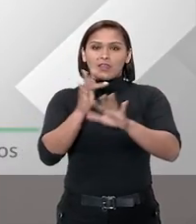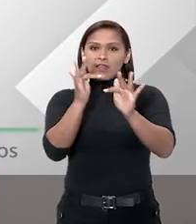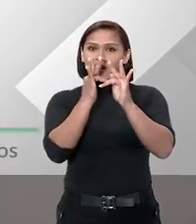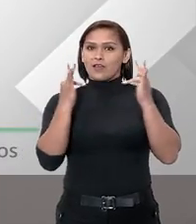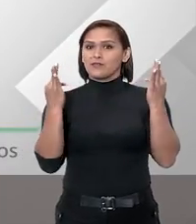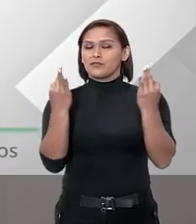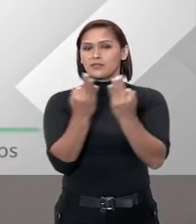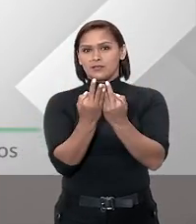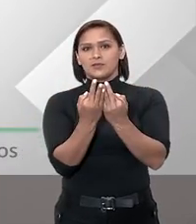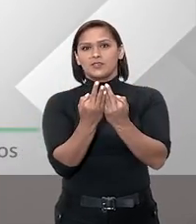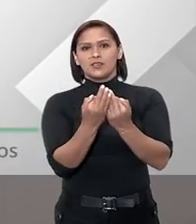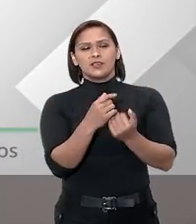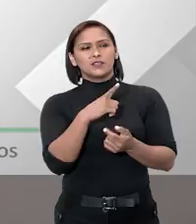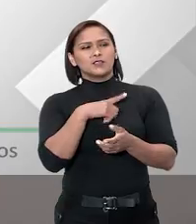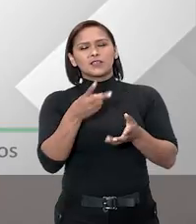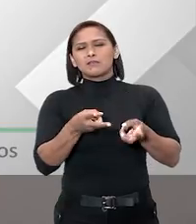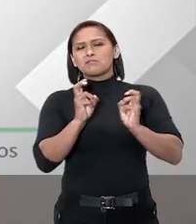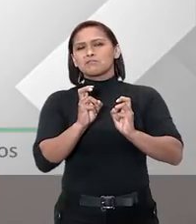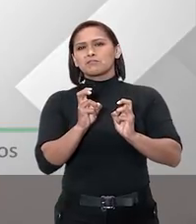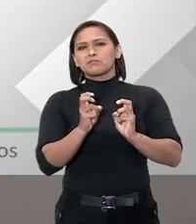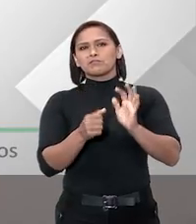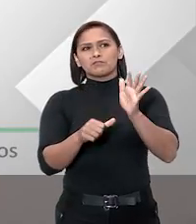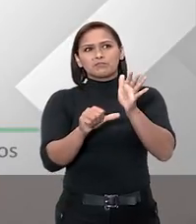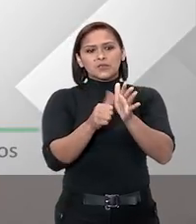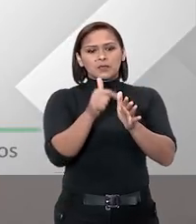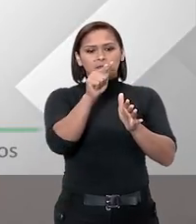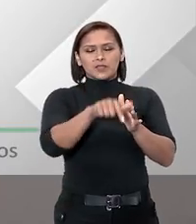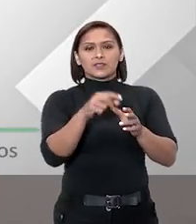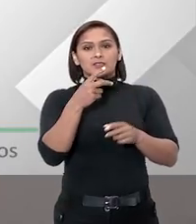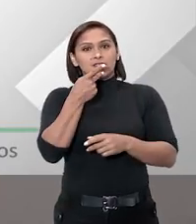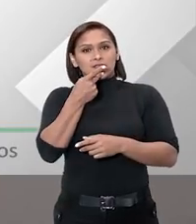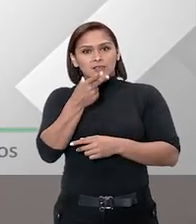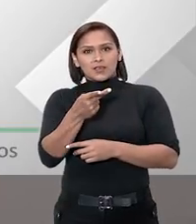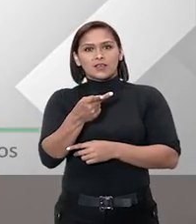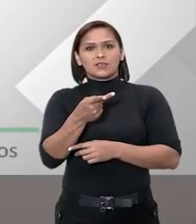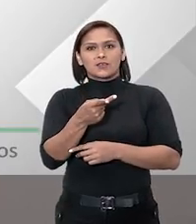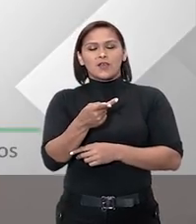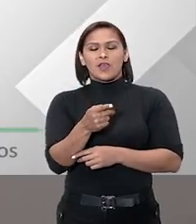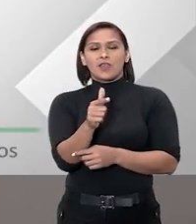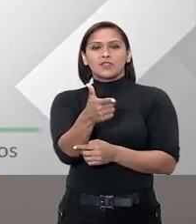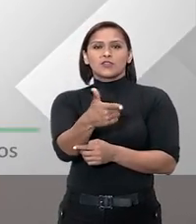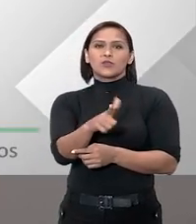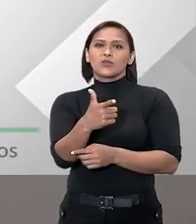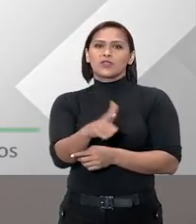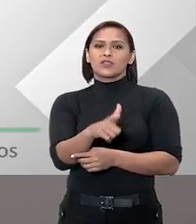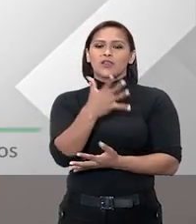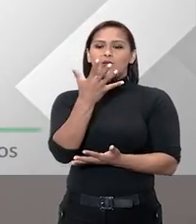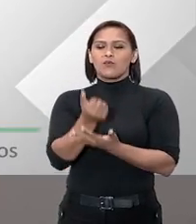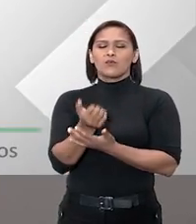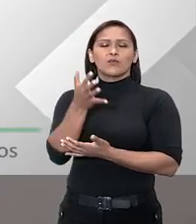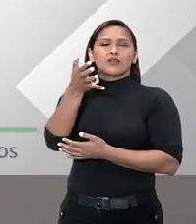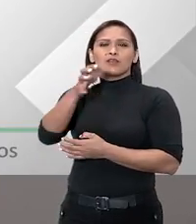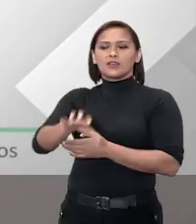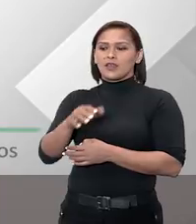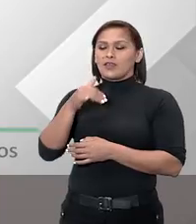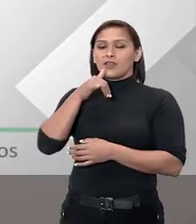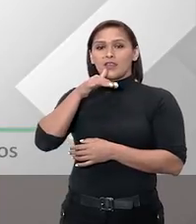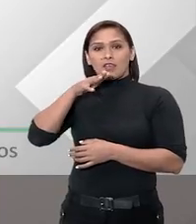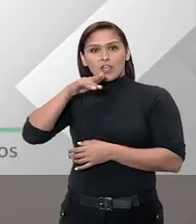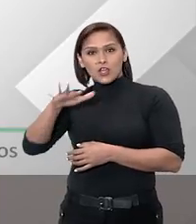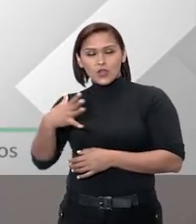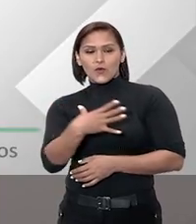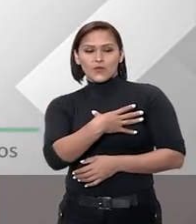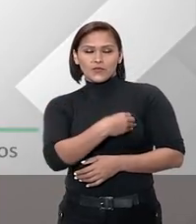lar. Então, nós temos que perceber, primeiramente, se essa narrativa do não querer que o seu